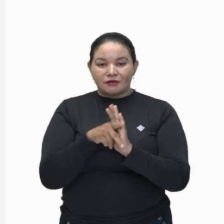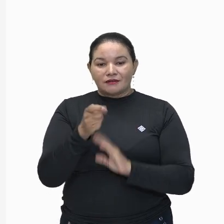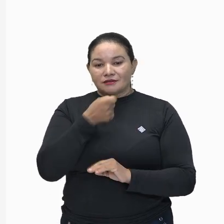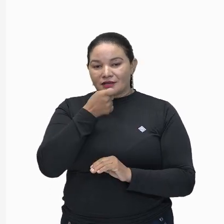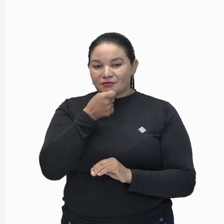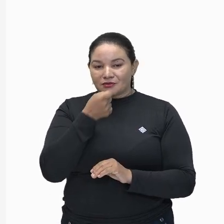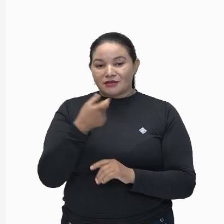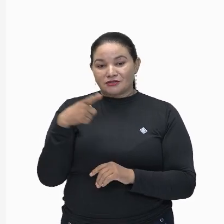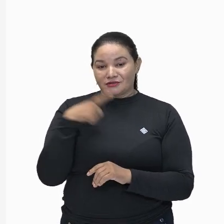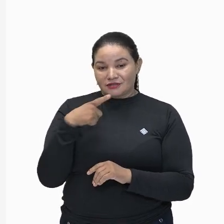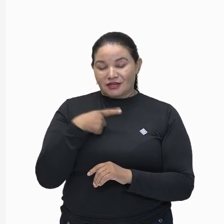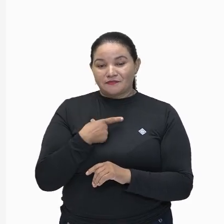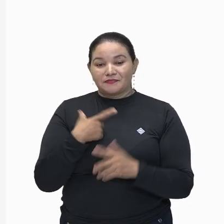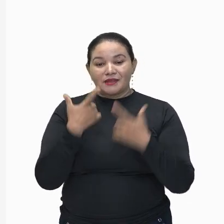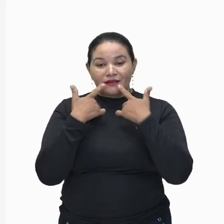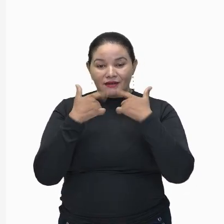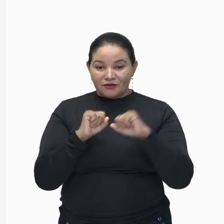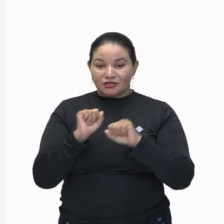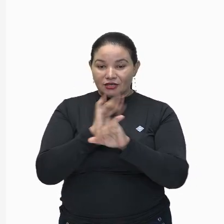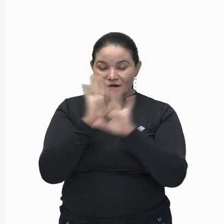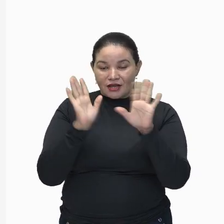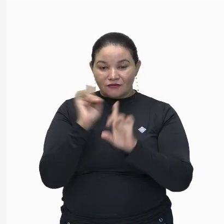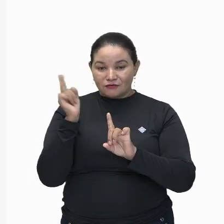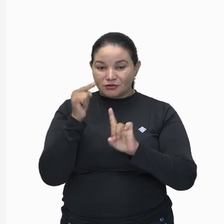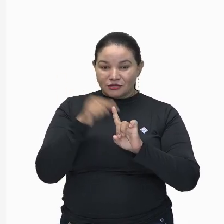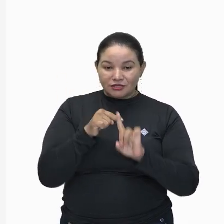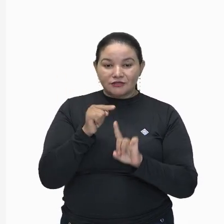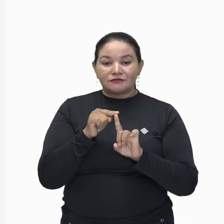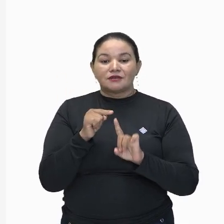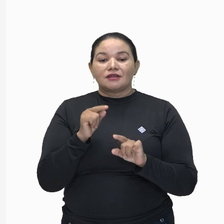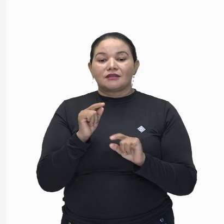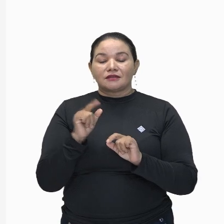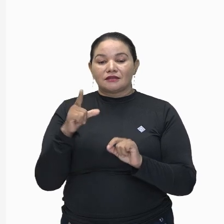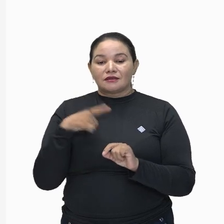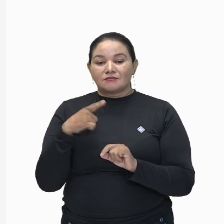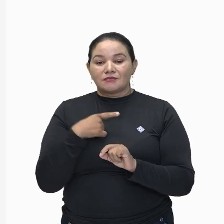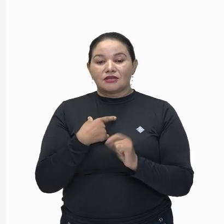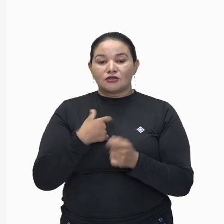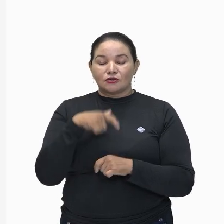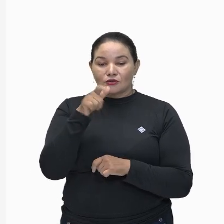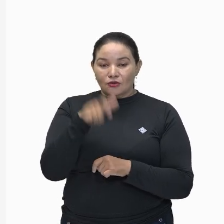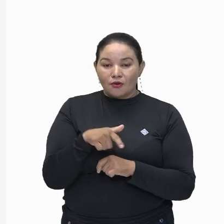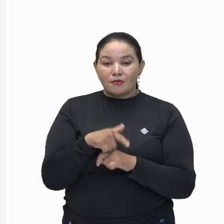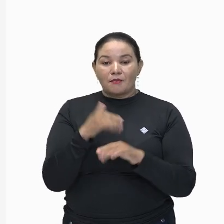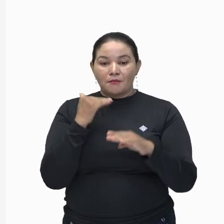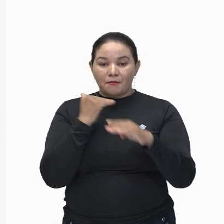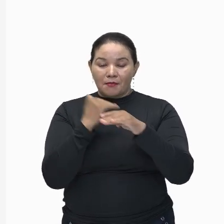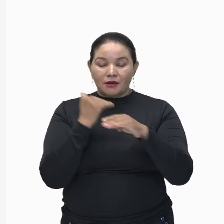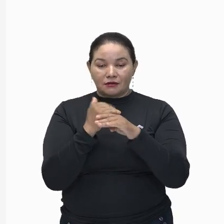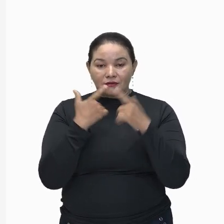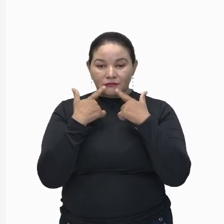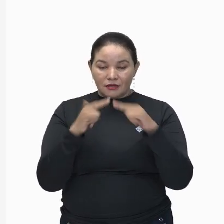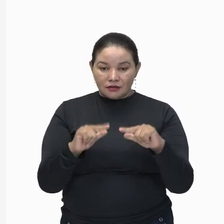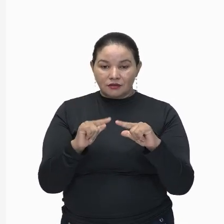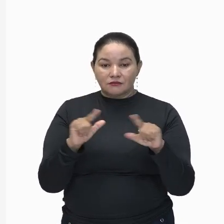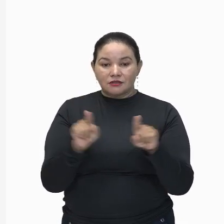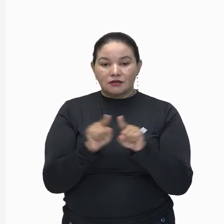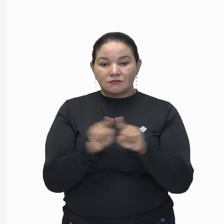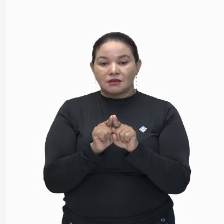vai trazer uma linguagem clara e objetiva, vai utilizar o uso da norma padrão da língua, mas de